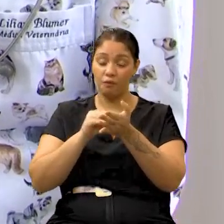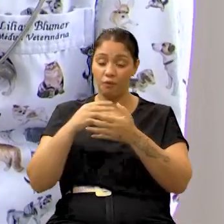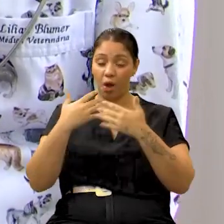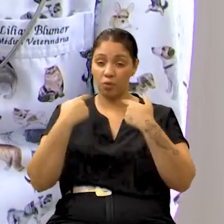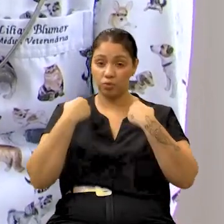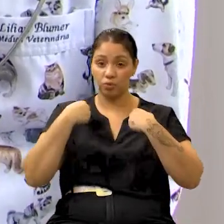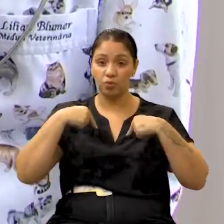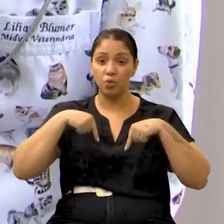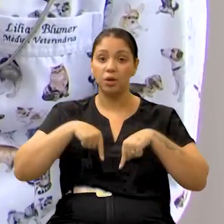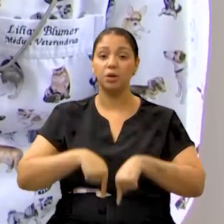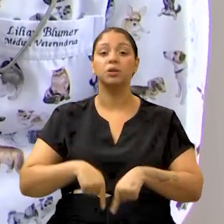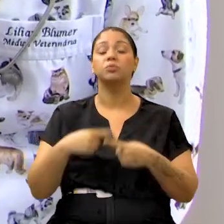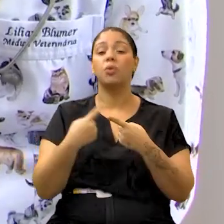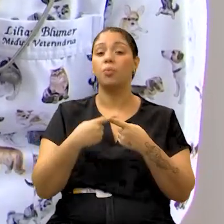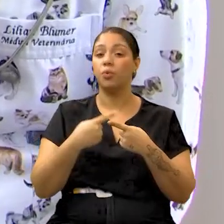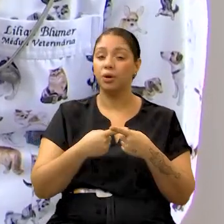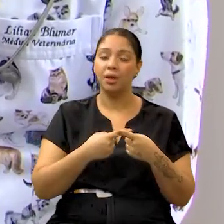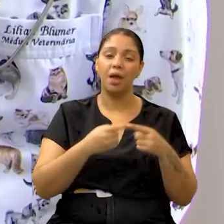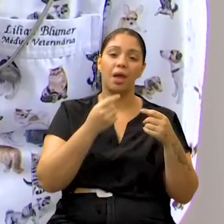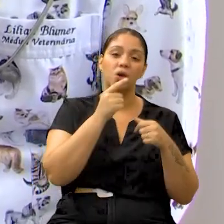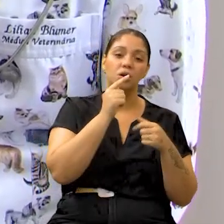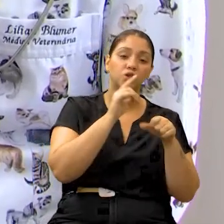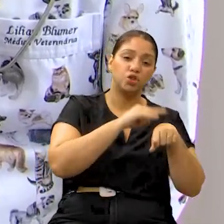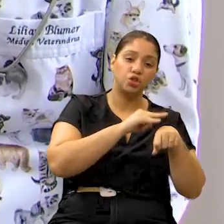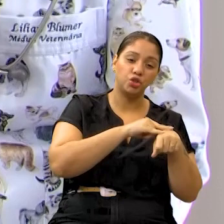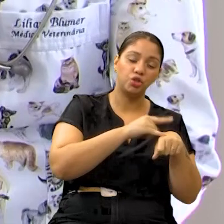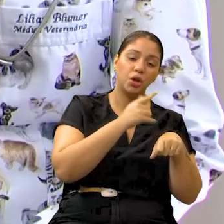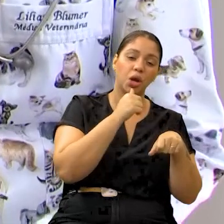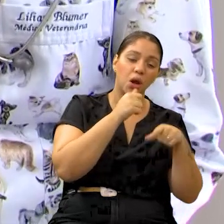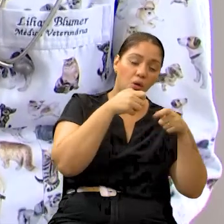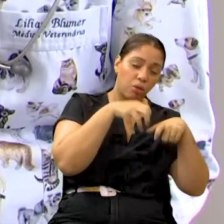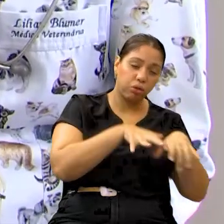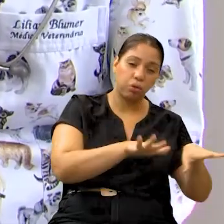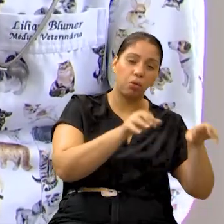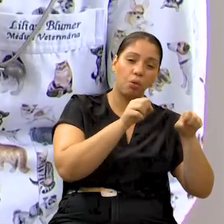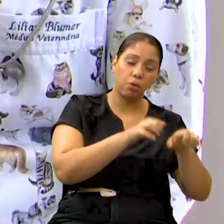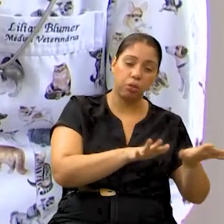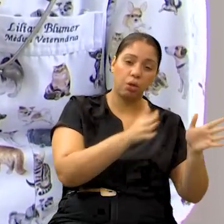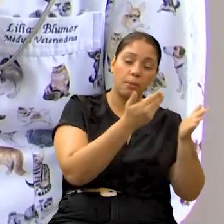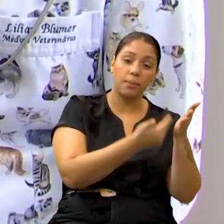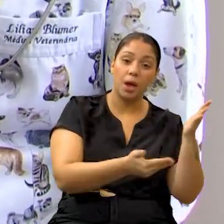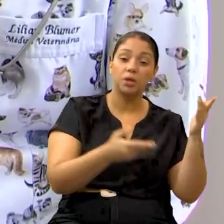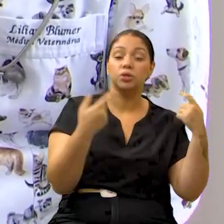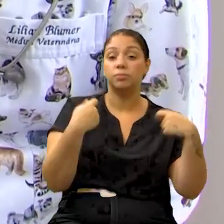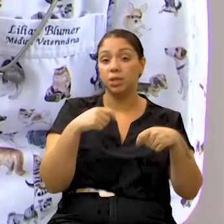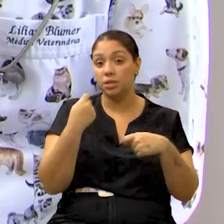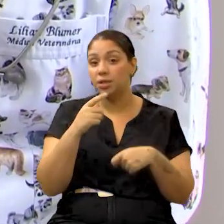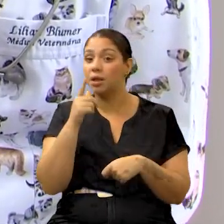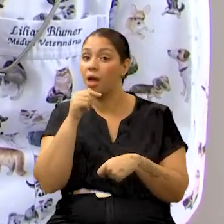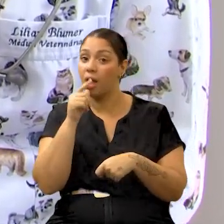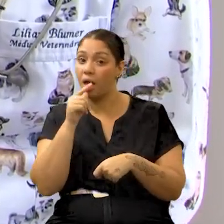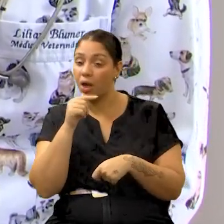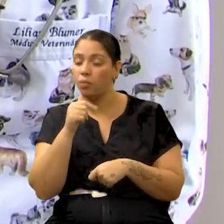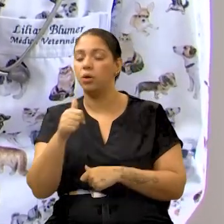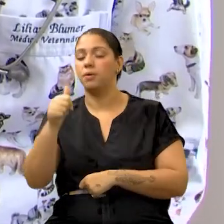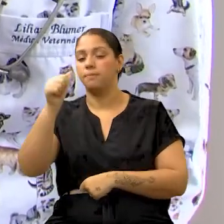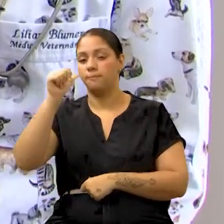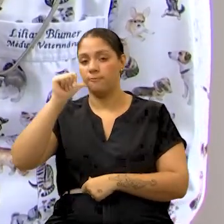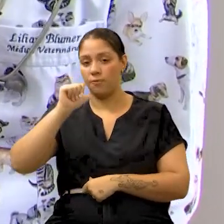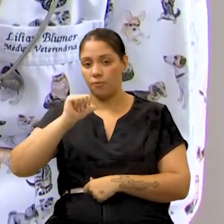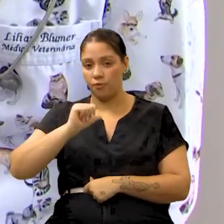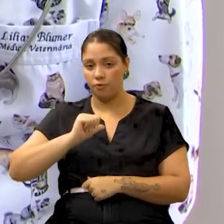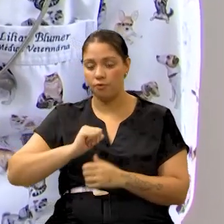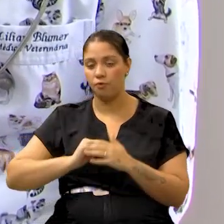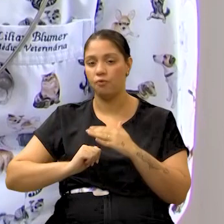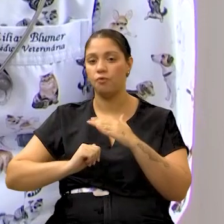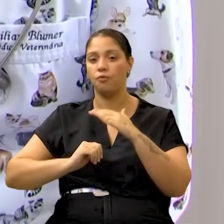ele perde muita água pela urina e aí ele precisa ter uma ingestão de água compensatória. Se ele